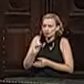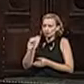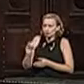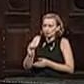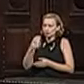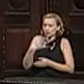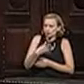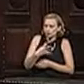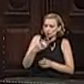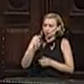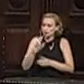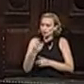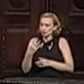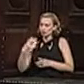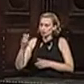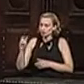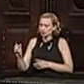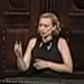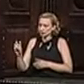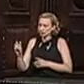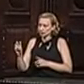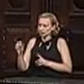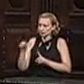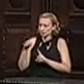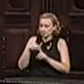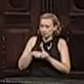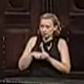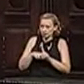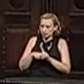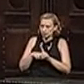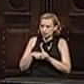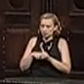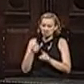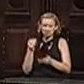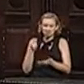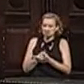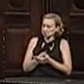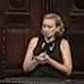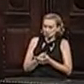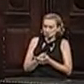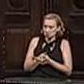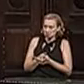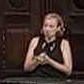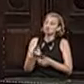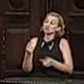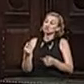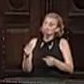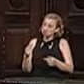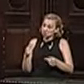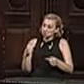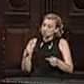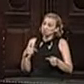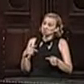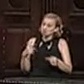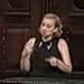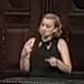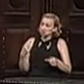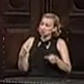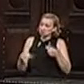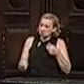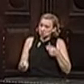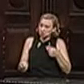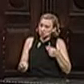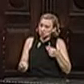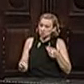5 meses sem possibilidade de pagamento a fornecedores, o que está prejudicando diversas